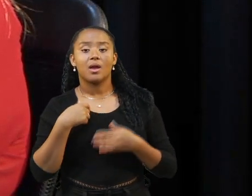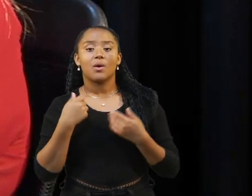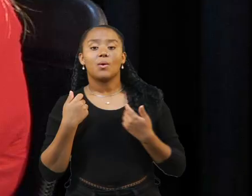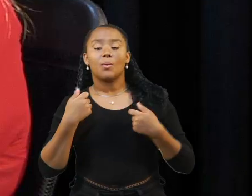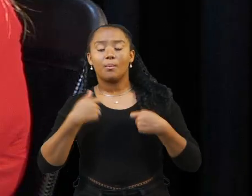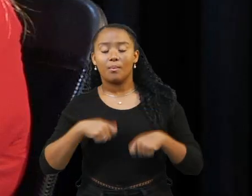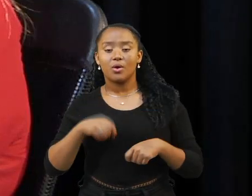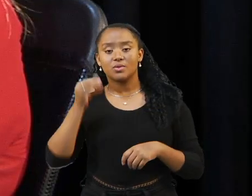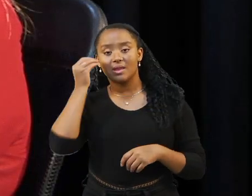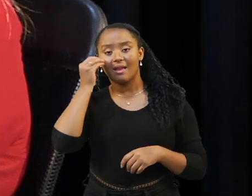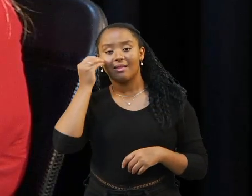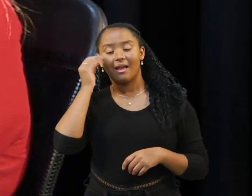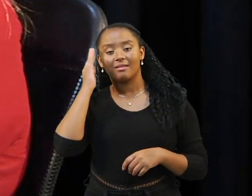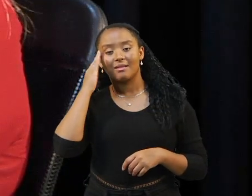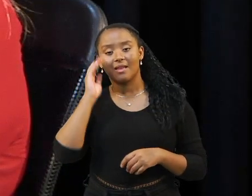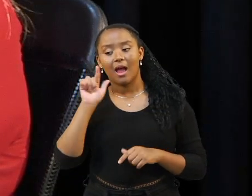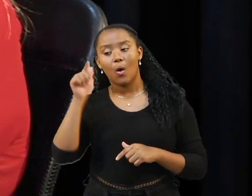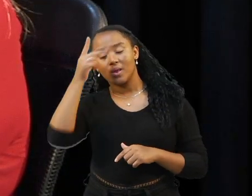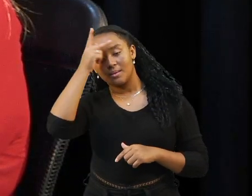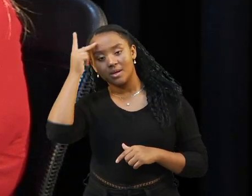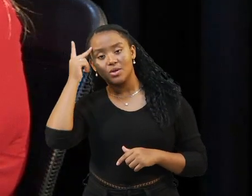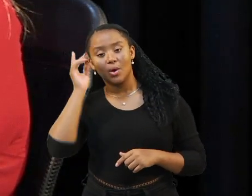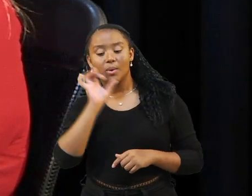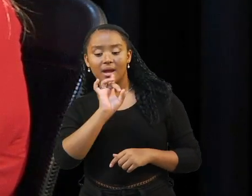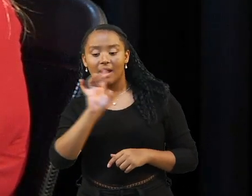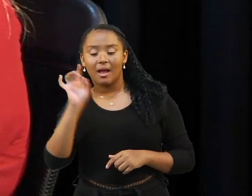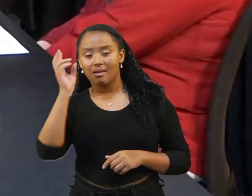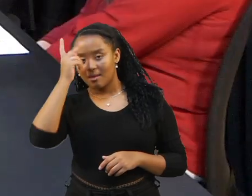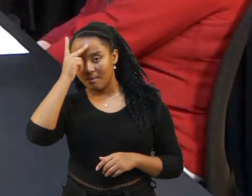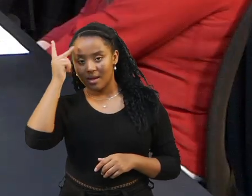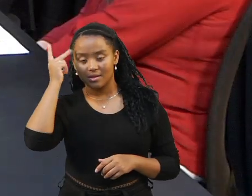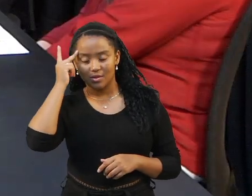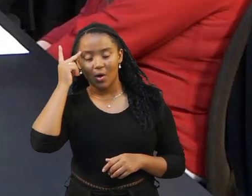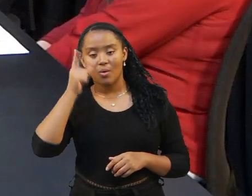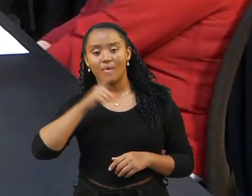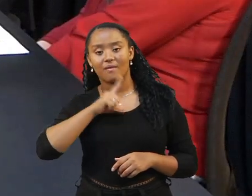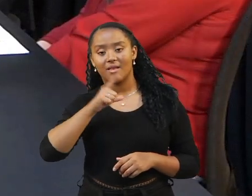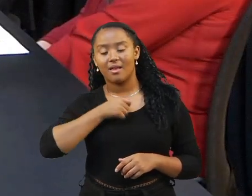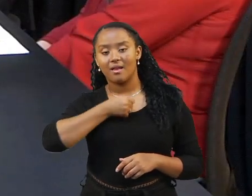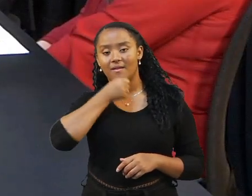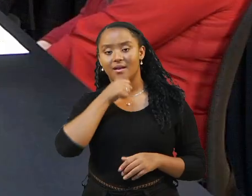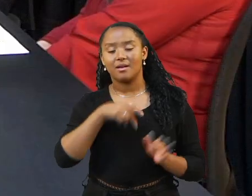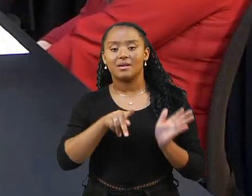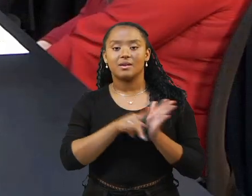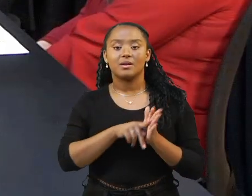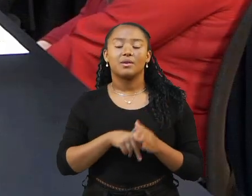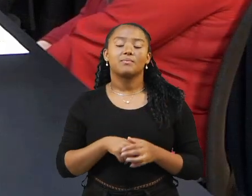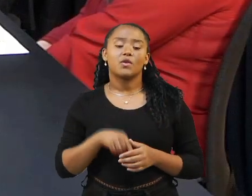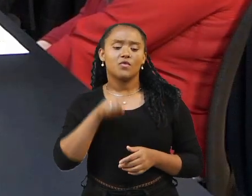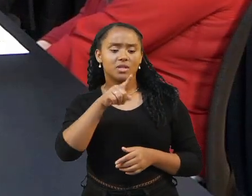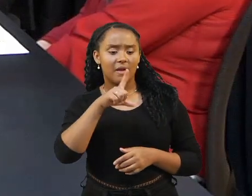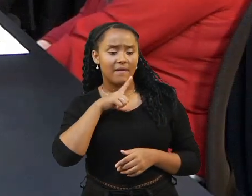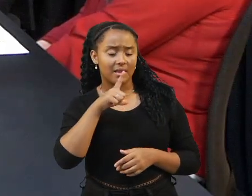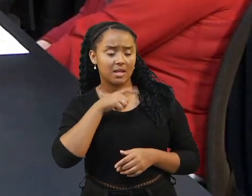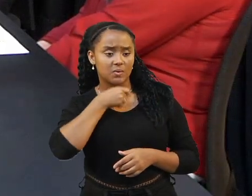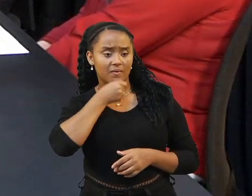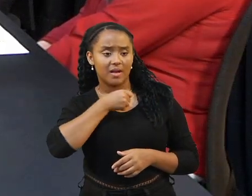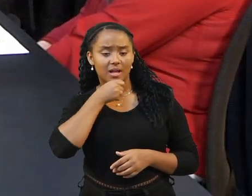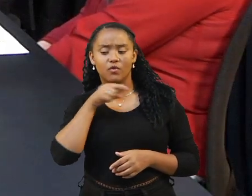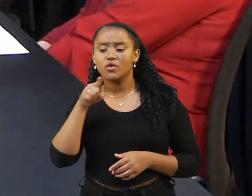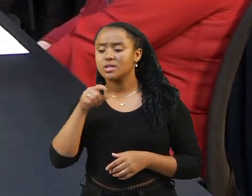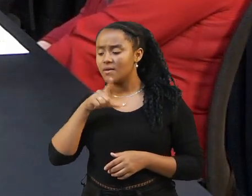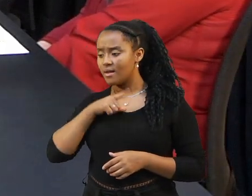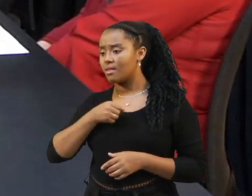envelhecimento, eu posso tentar compreender o outro, porque cada um vai ter sua velhice. Você vai ter sua velhice, você